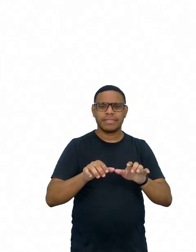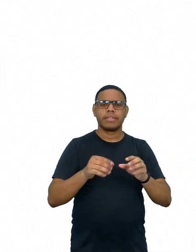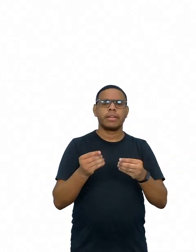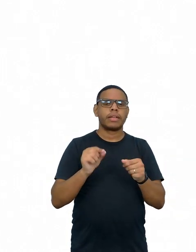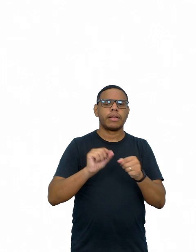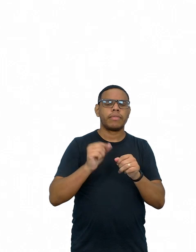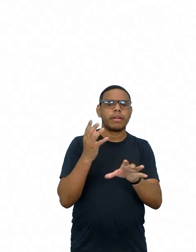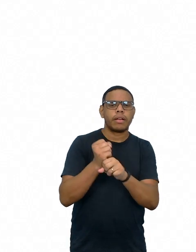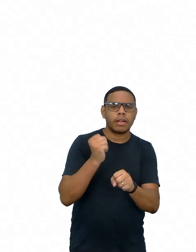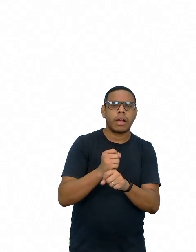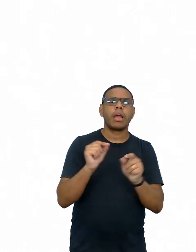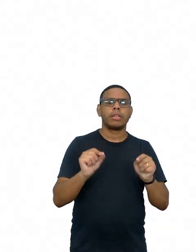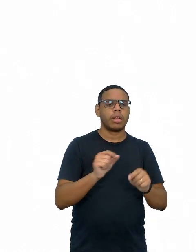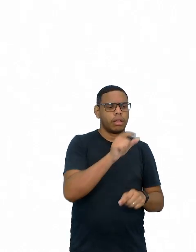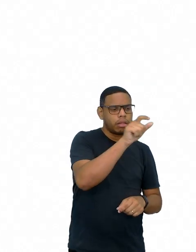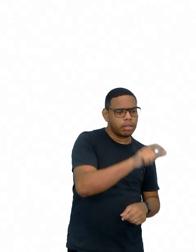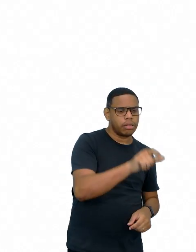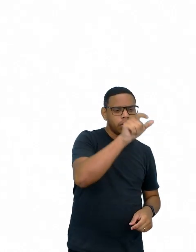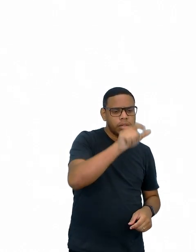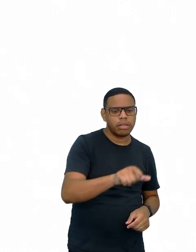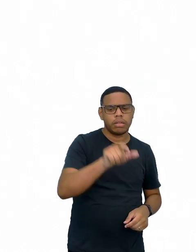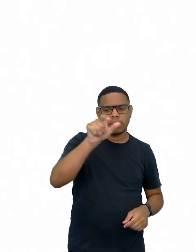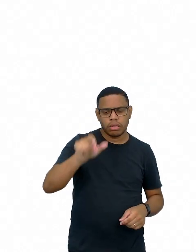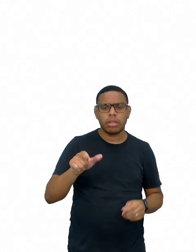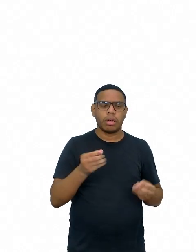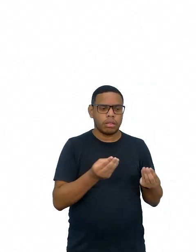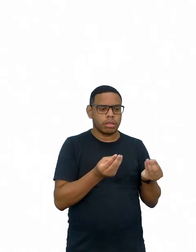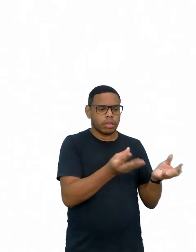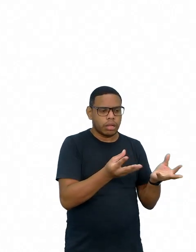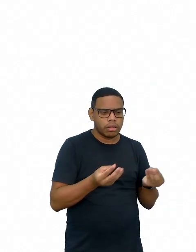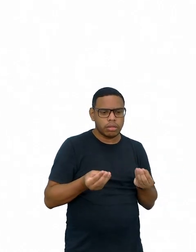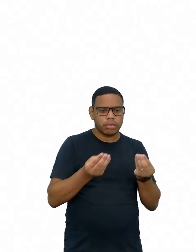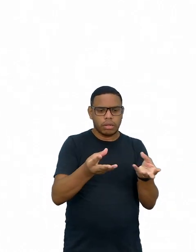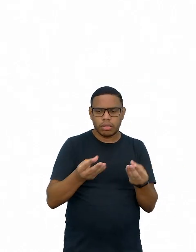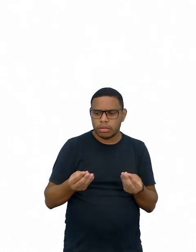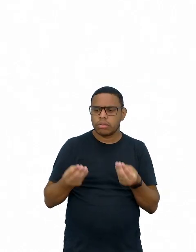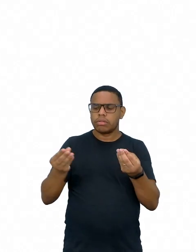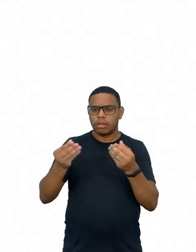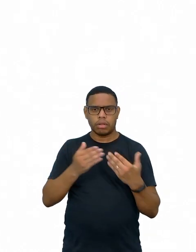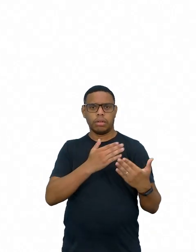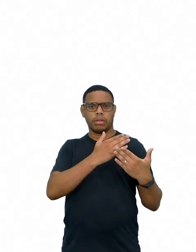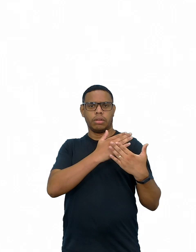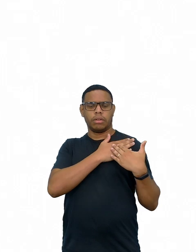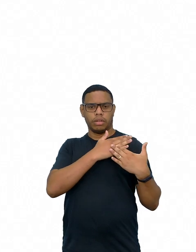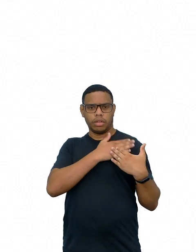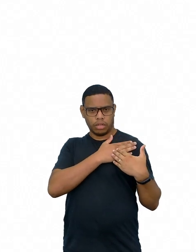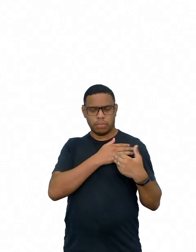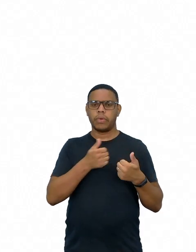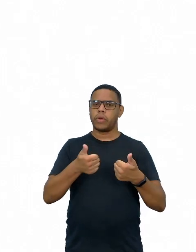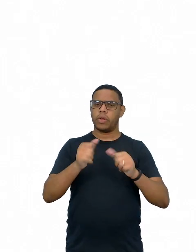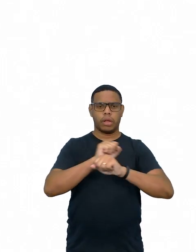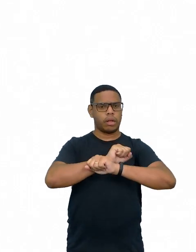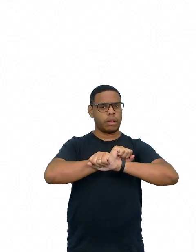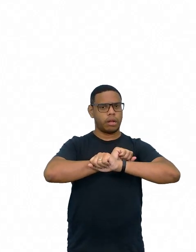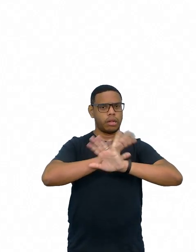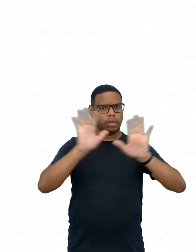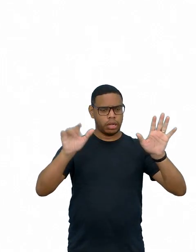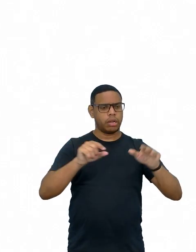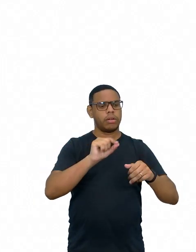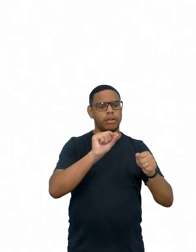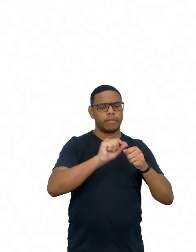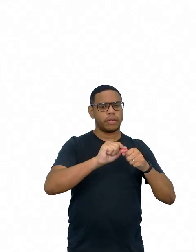os cálculos? Né? A gente precisa distribuir esses papéis para que fique bem esclarecido qual é o papel de